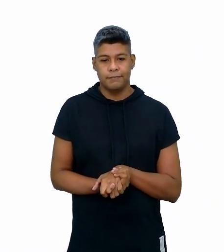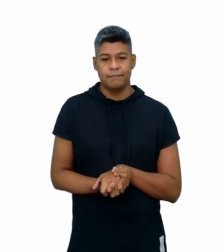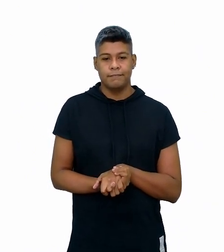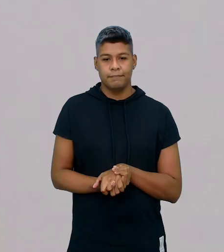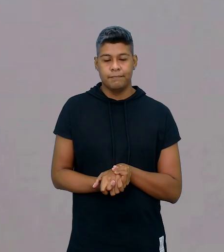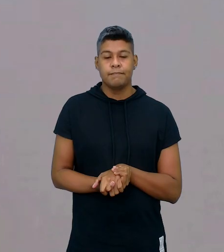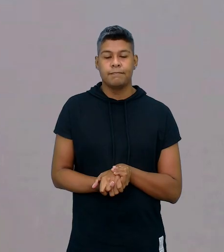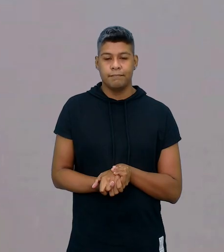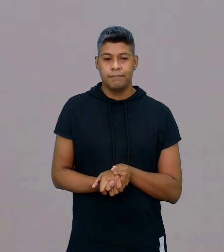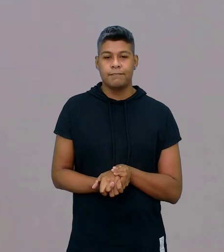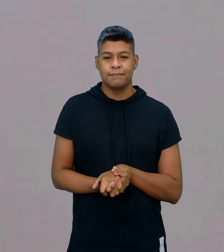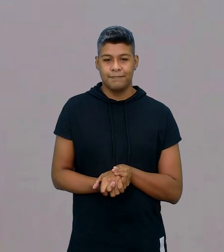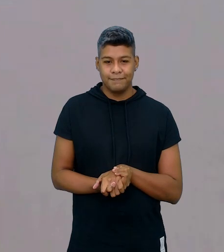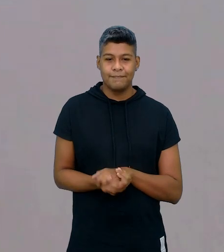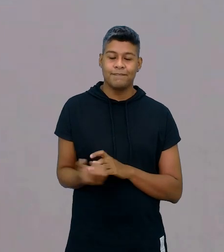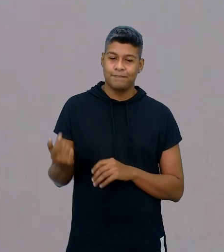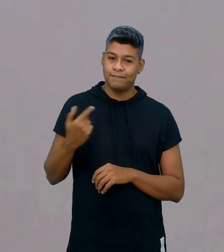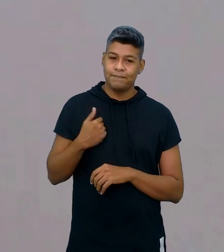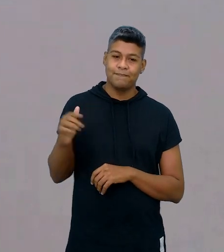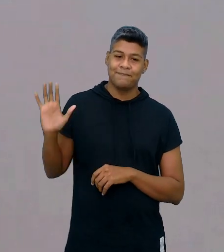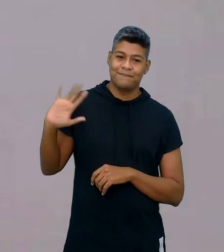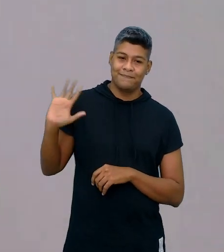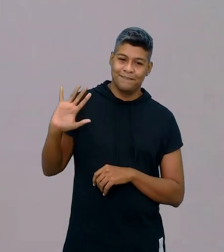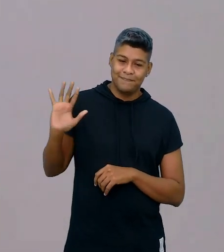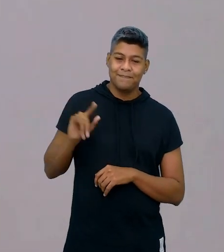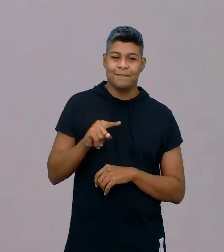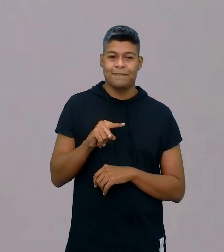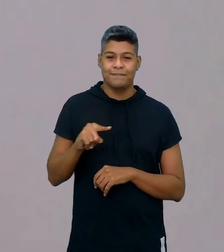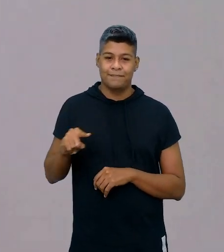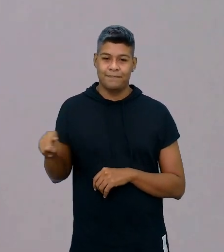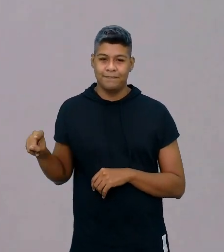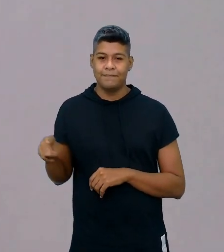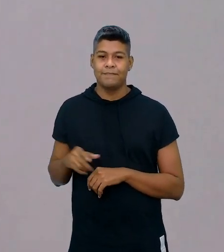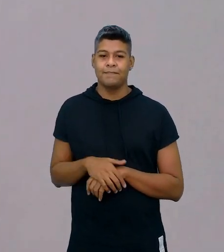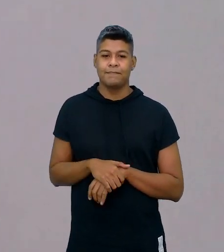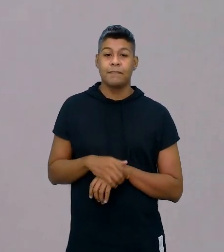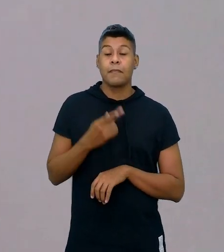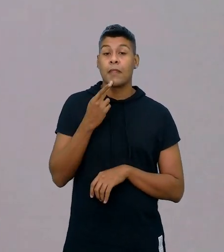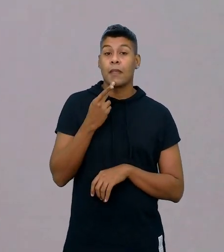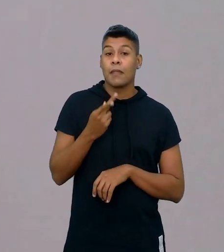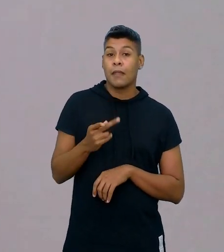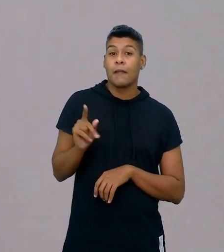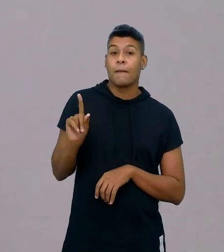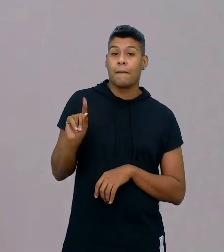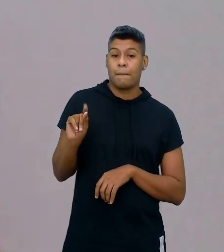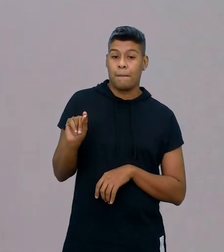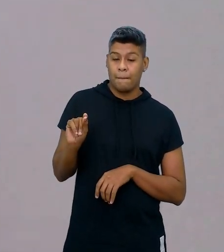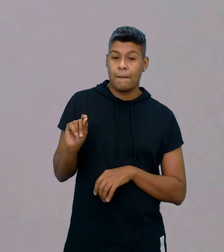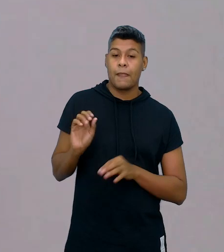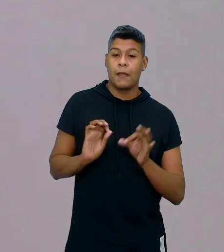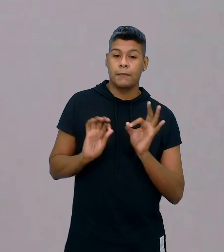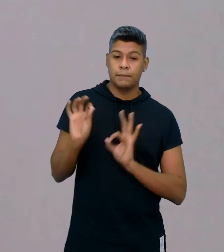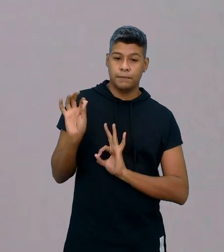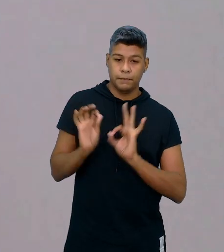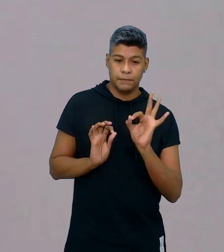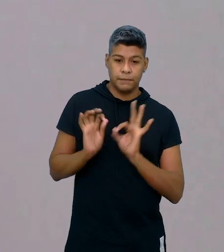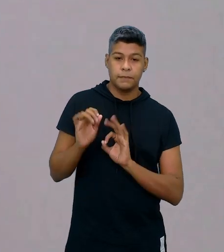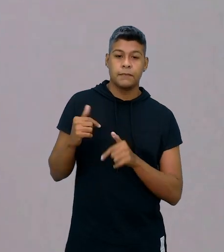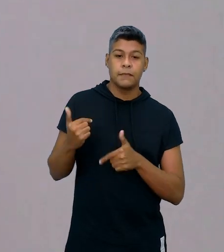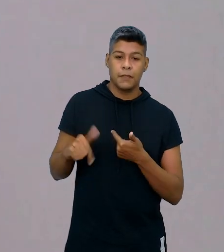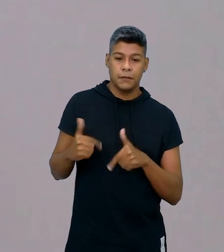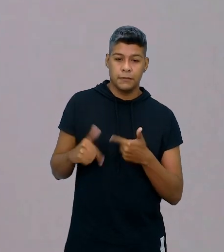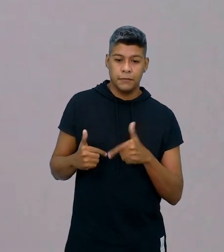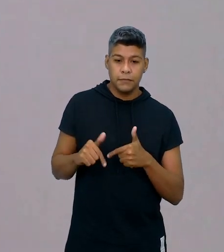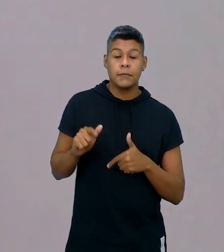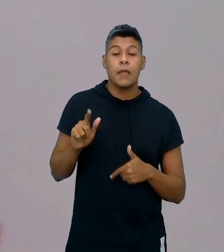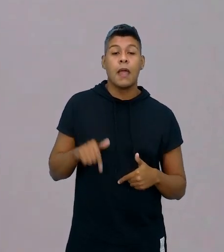compartilhar aqui a tela para ir me despedindo de vocês, dizer que planejar esse trabalho